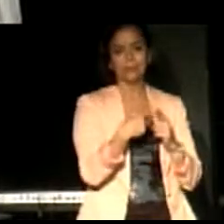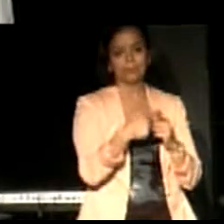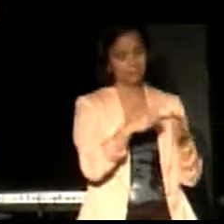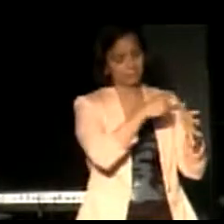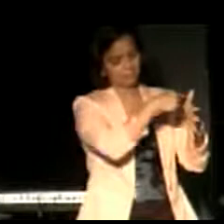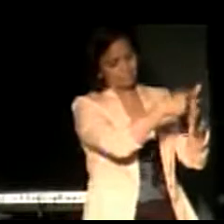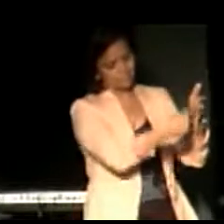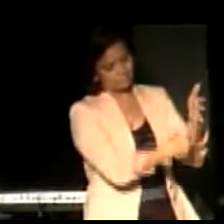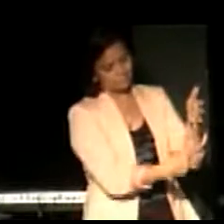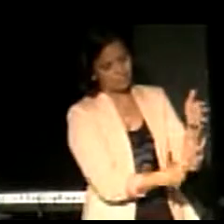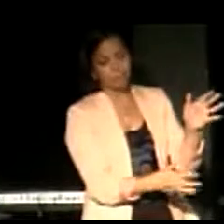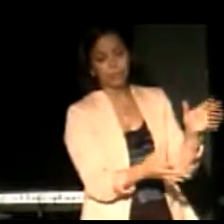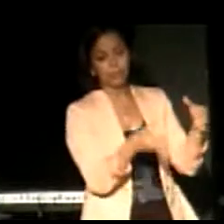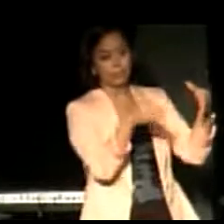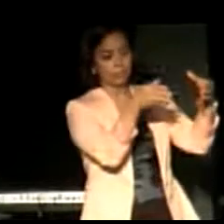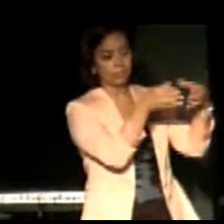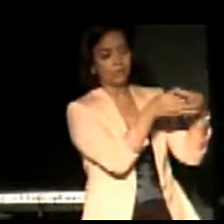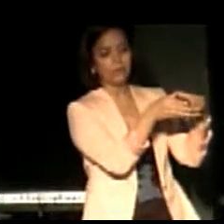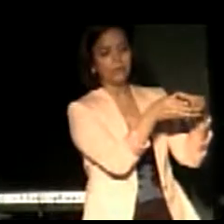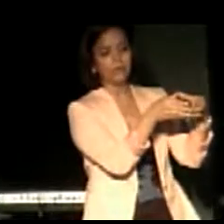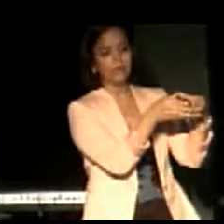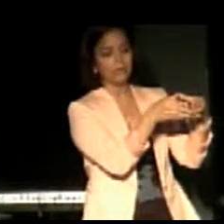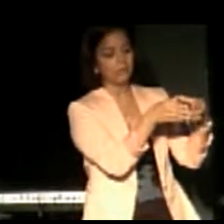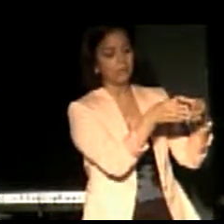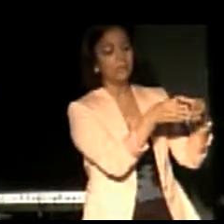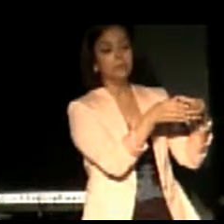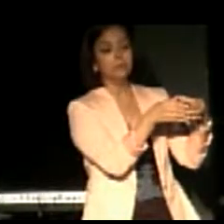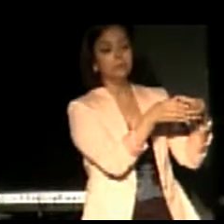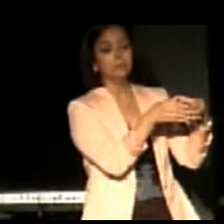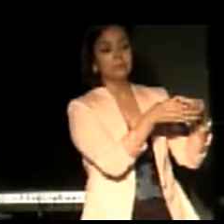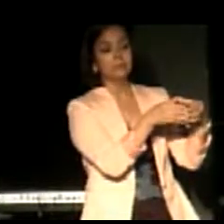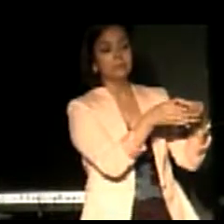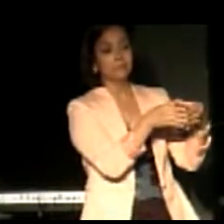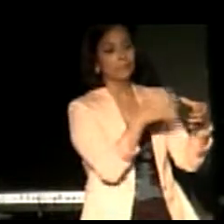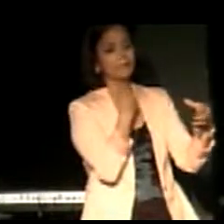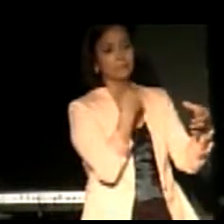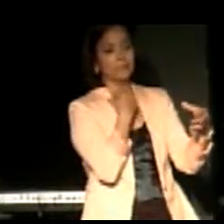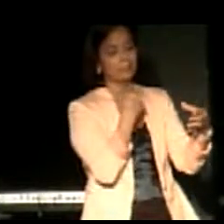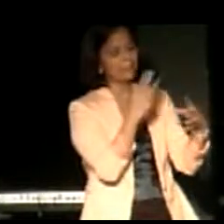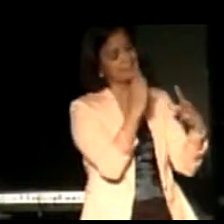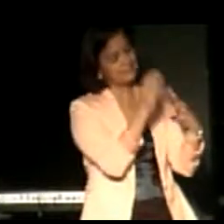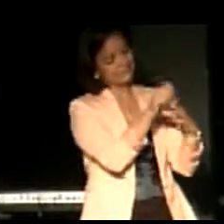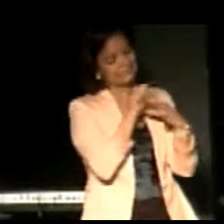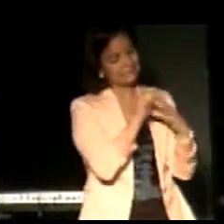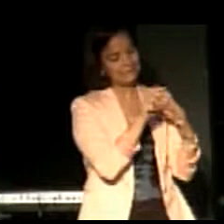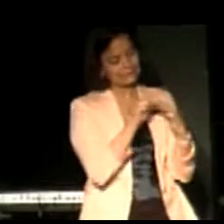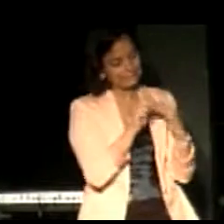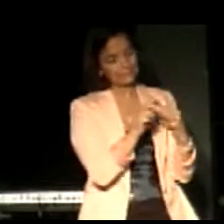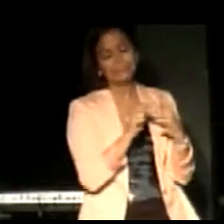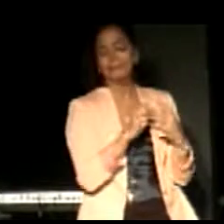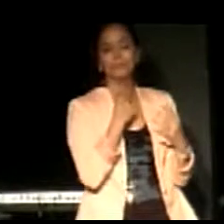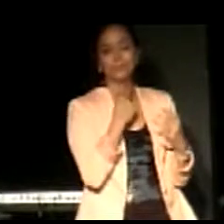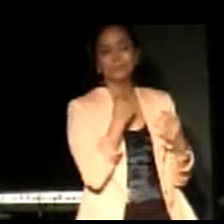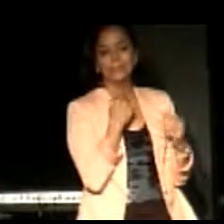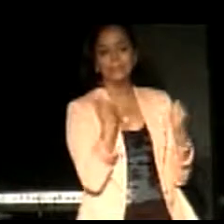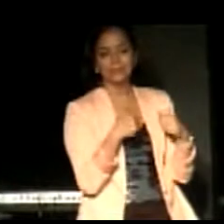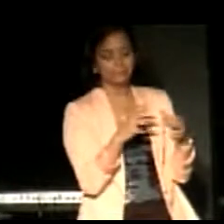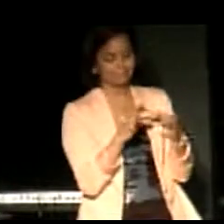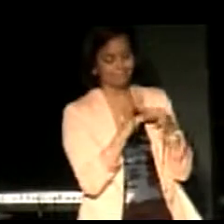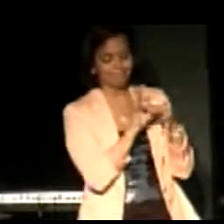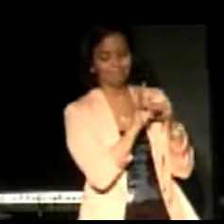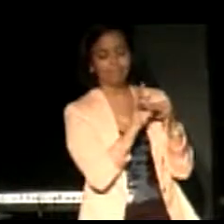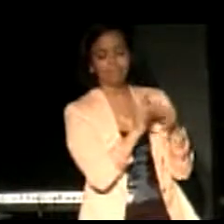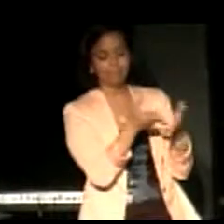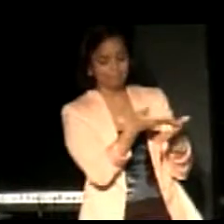bem-aventuranças formam um complexo integrado e não podemos separá-las uma das outras. E percebam